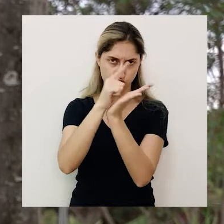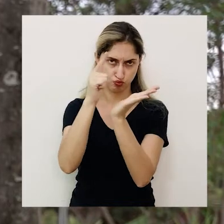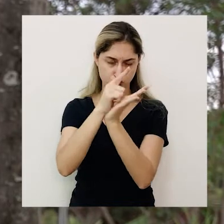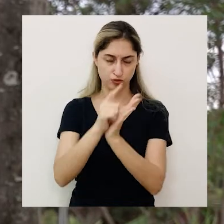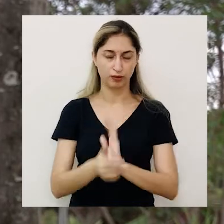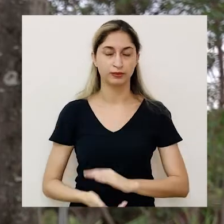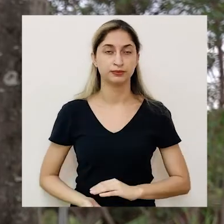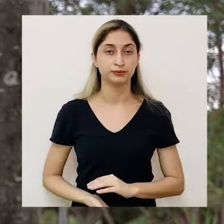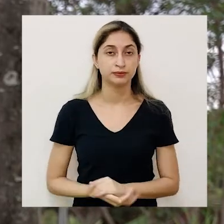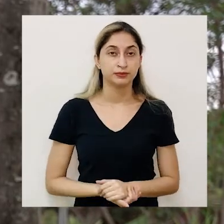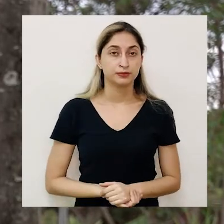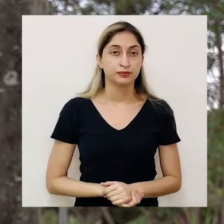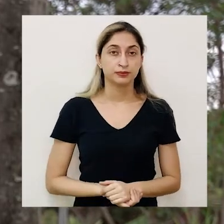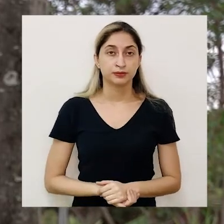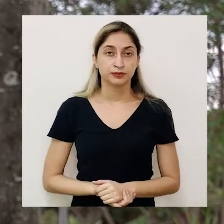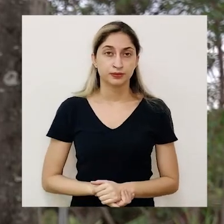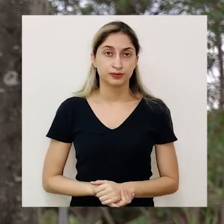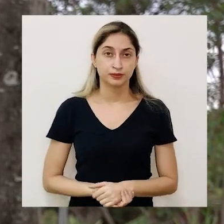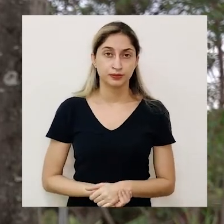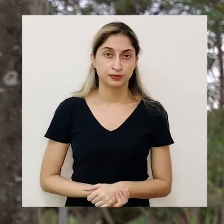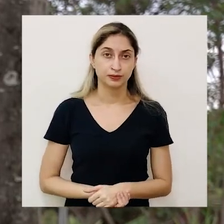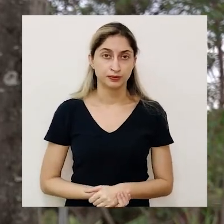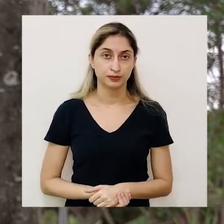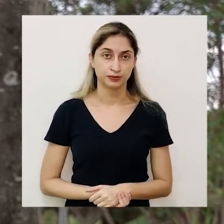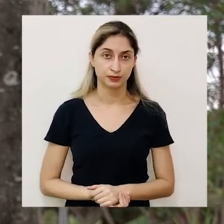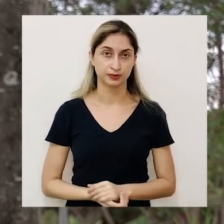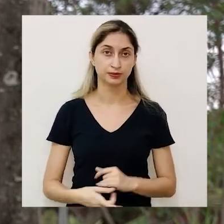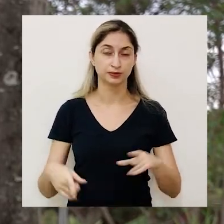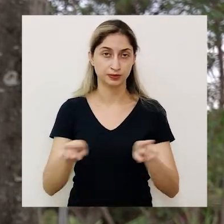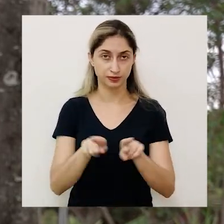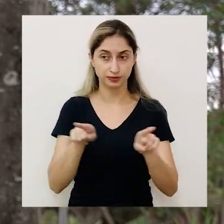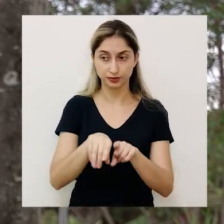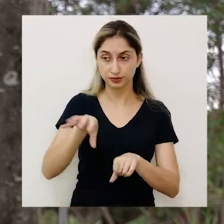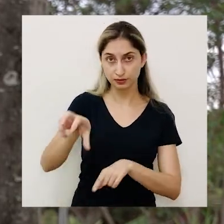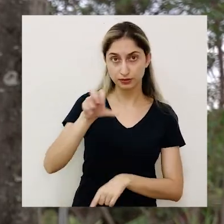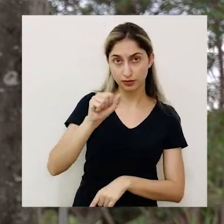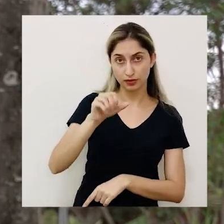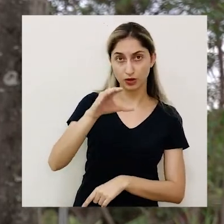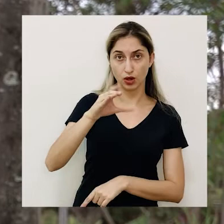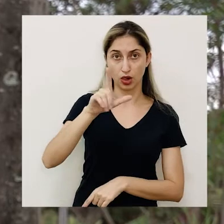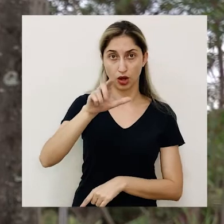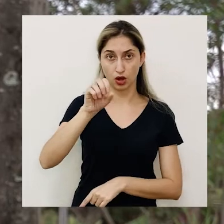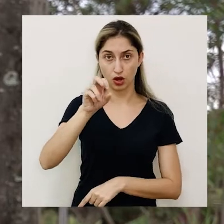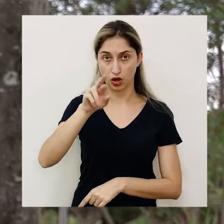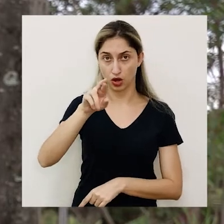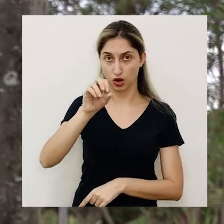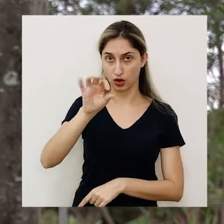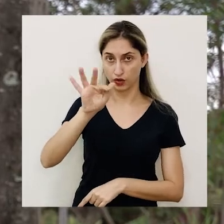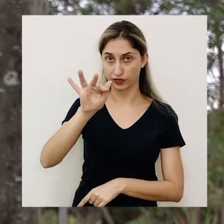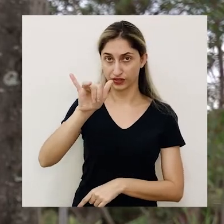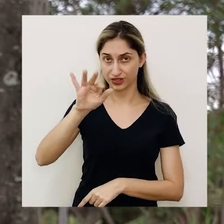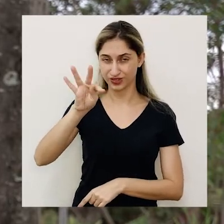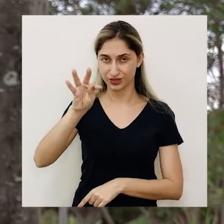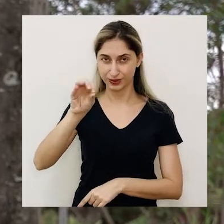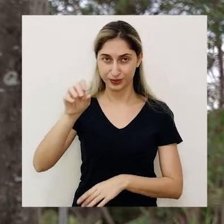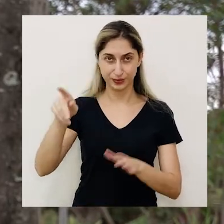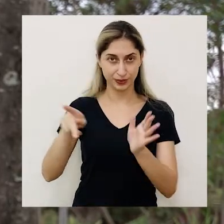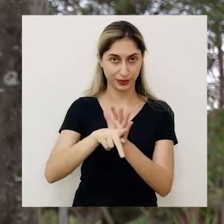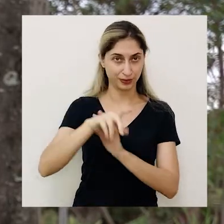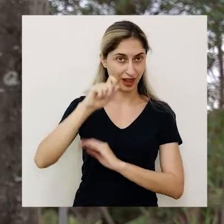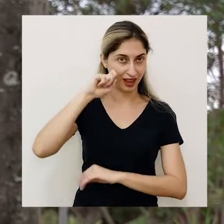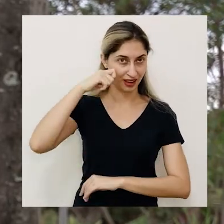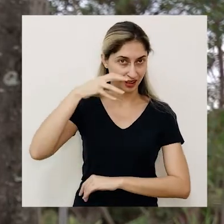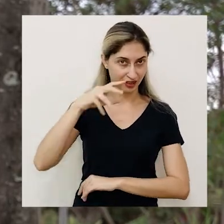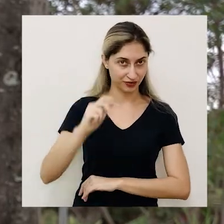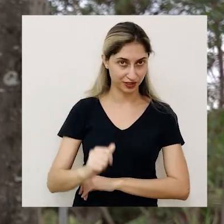durinho, né? De gramatura mais durinha, um papel. A gente vai precisar de uma espécie, aqui a gente escolheu o clorófito, né? Que é uma espécie africana, de